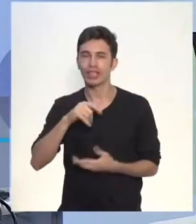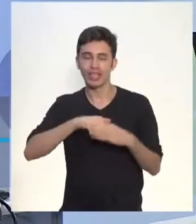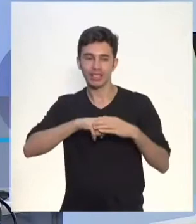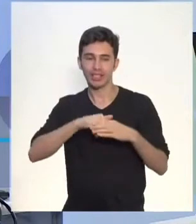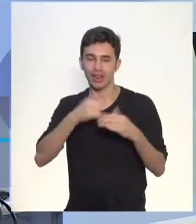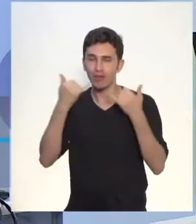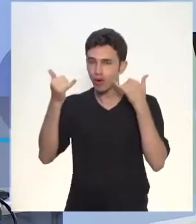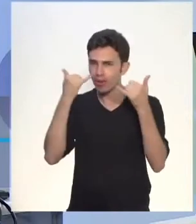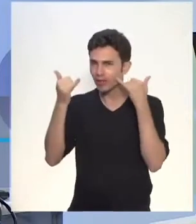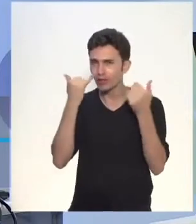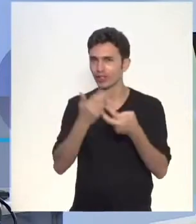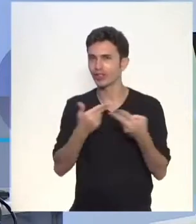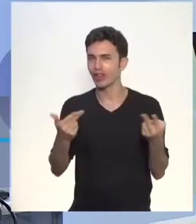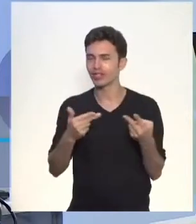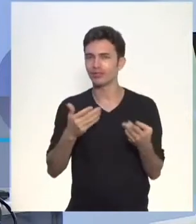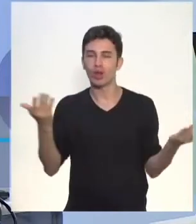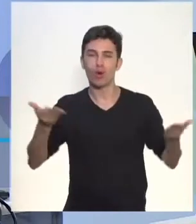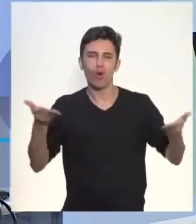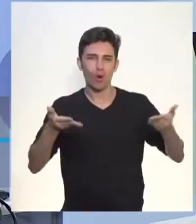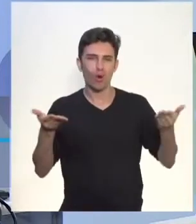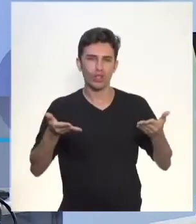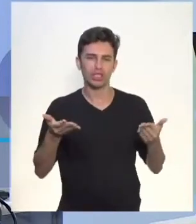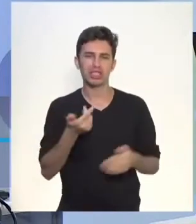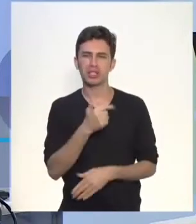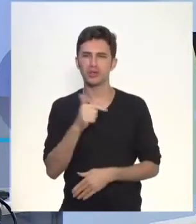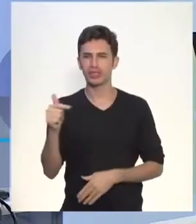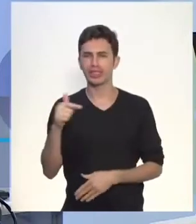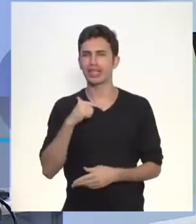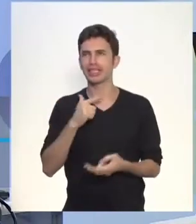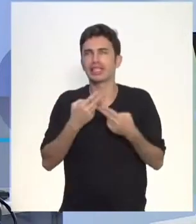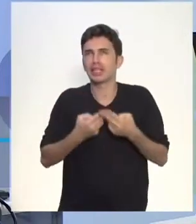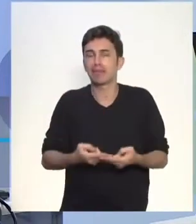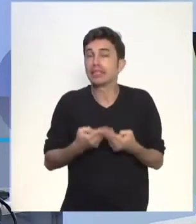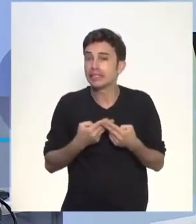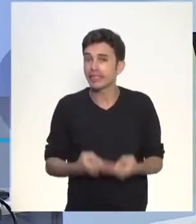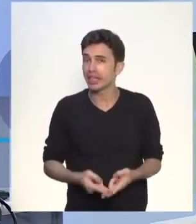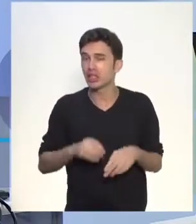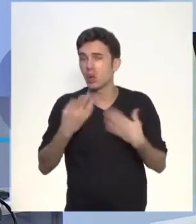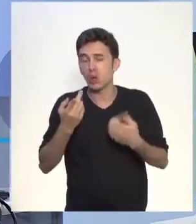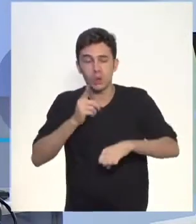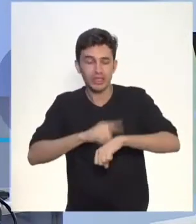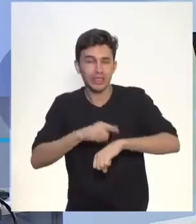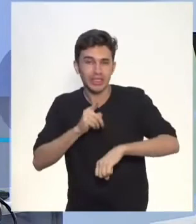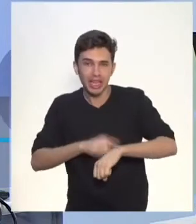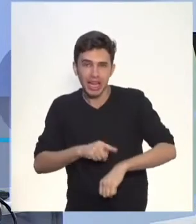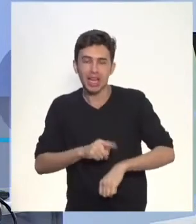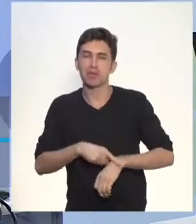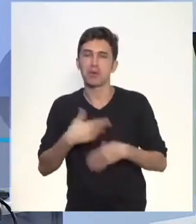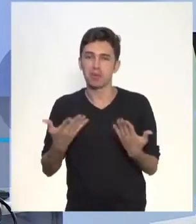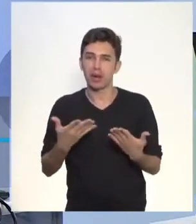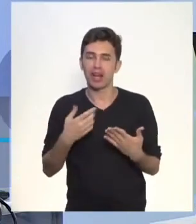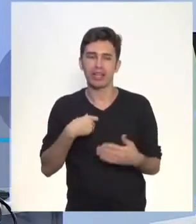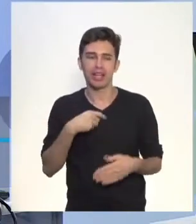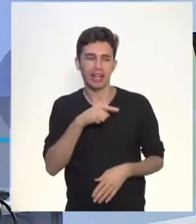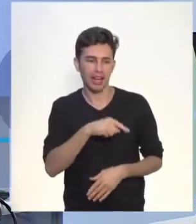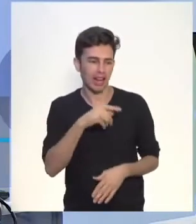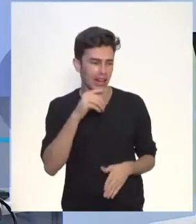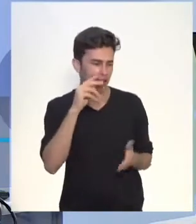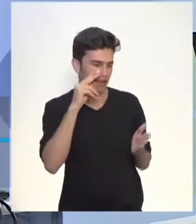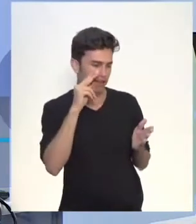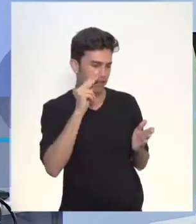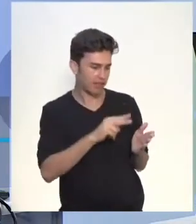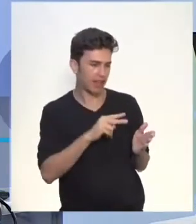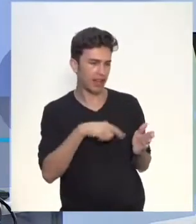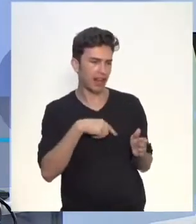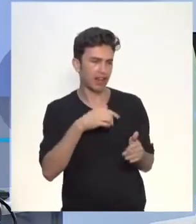informação. Hoje não se tem mais essa paciência ou talvez esse tempo, né, para poder desprender assistindo a